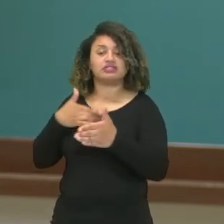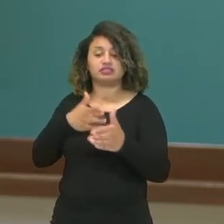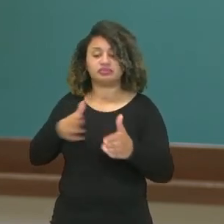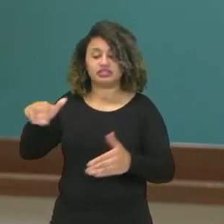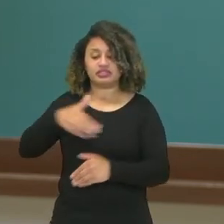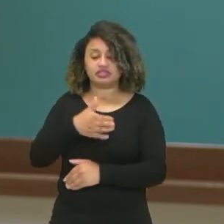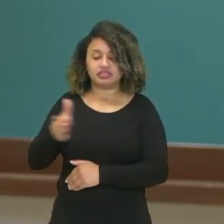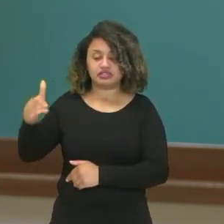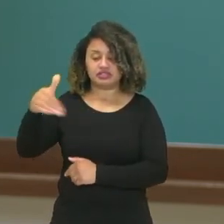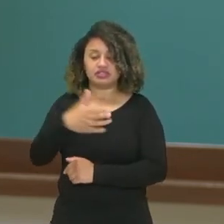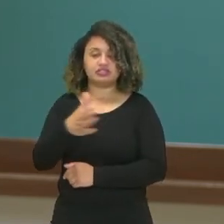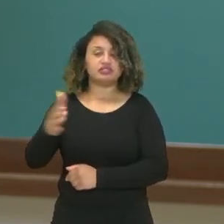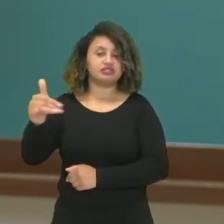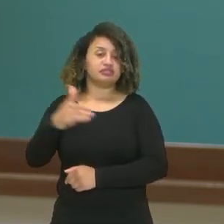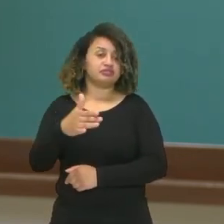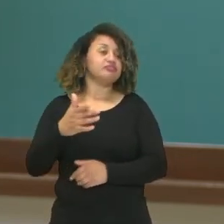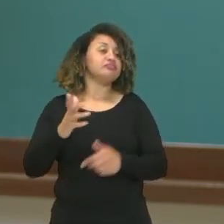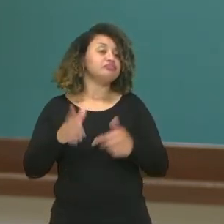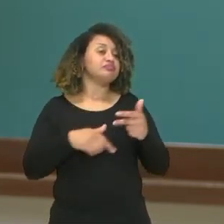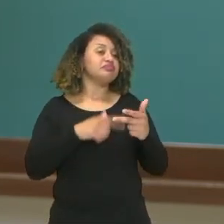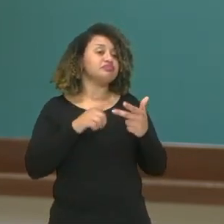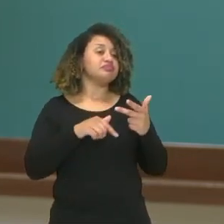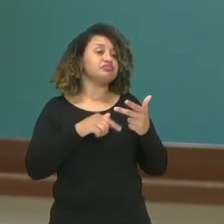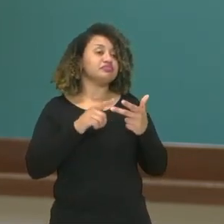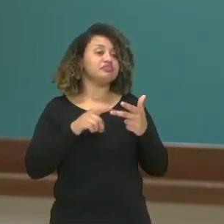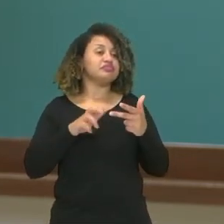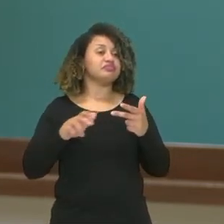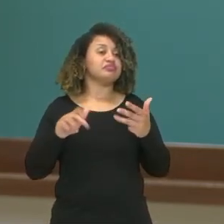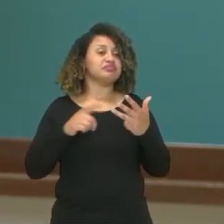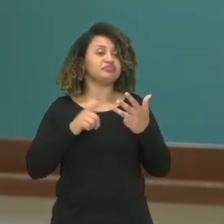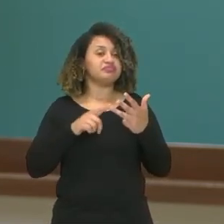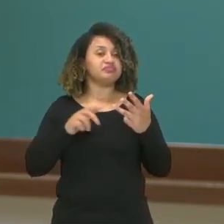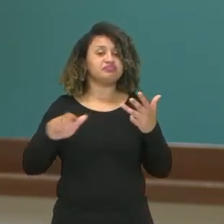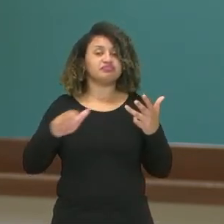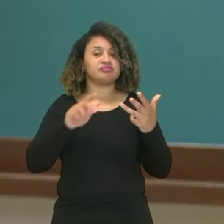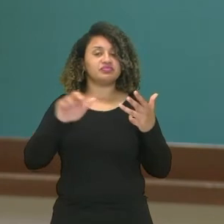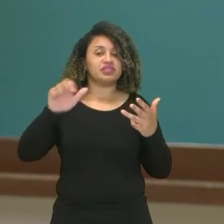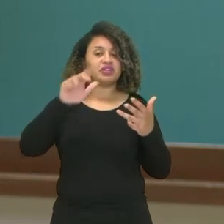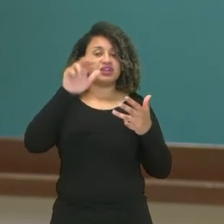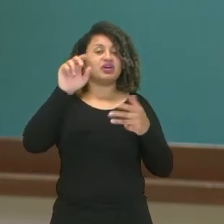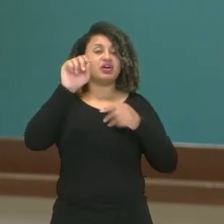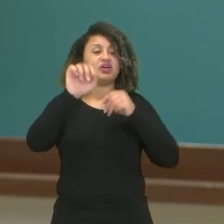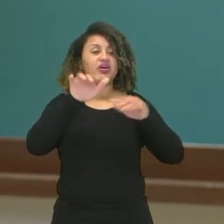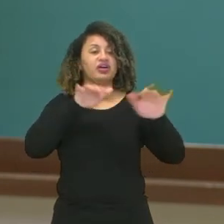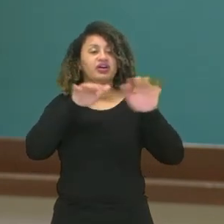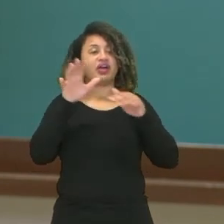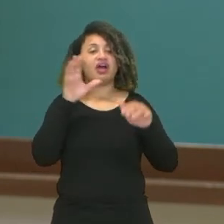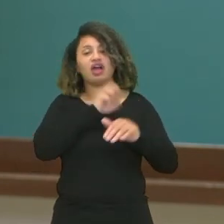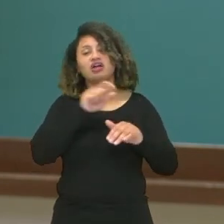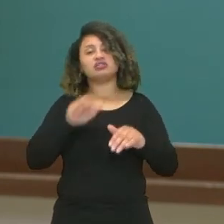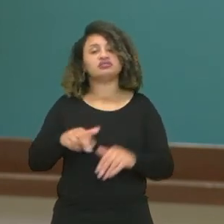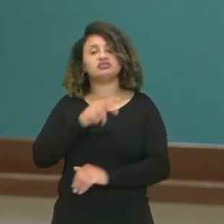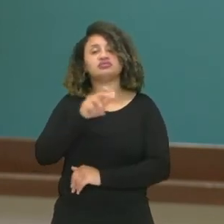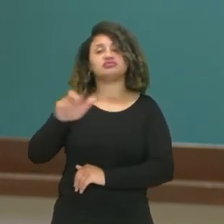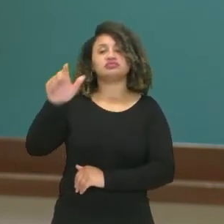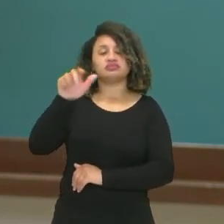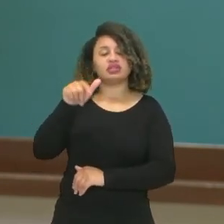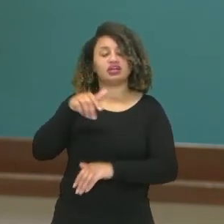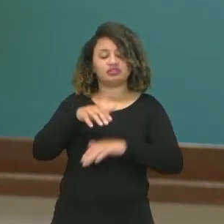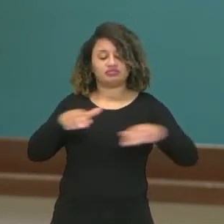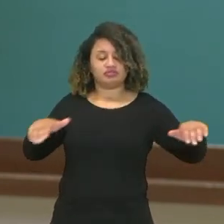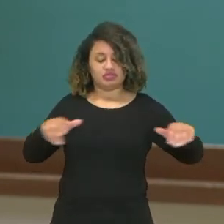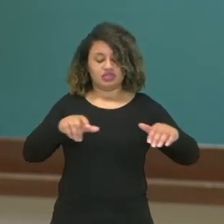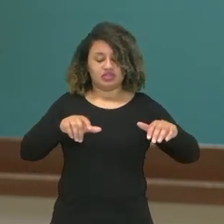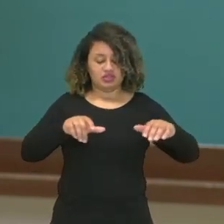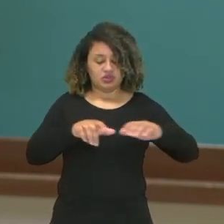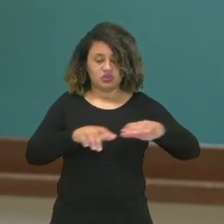cones e voltar, né? As escadas, essas escadas são aquelas escadas de agilidade, que são aquelas desenhadas no chão.